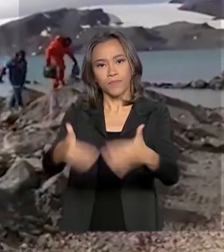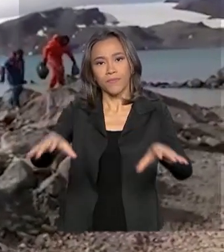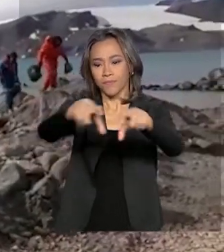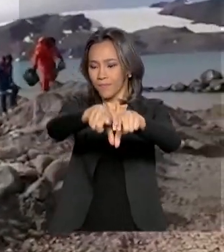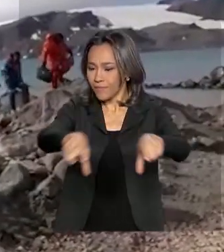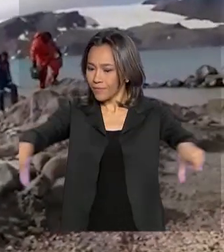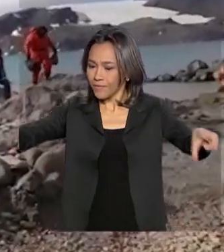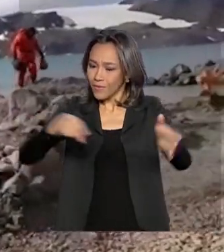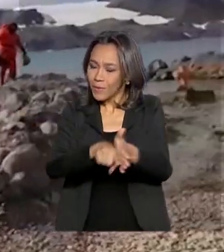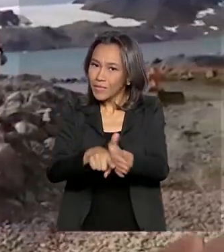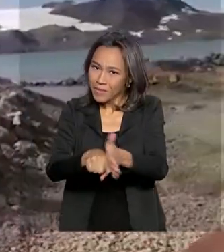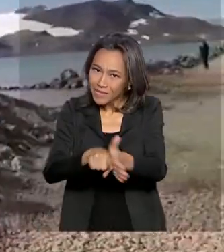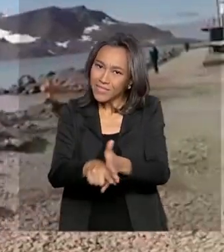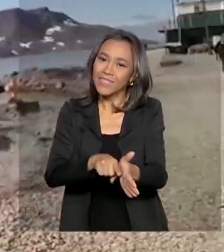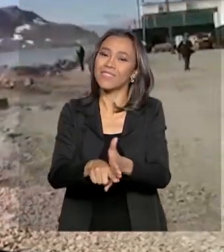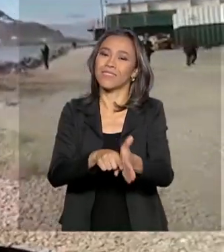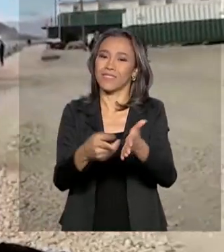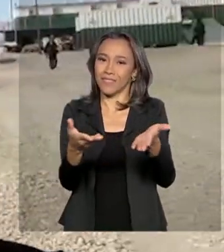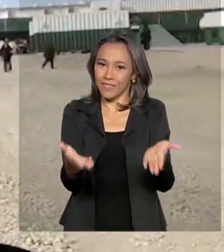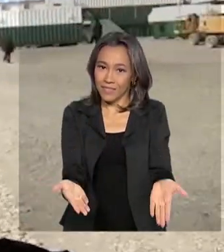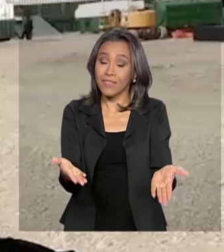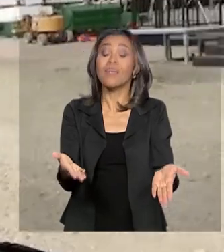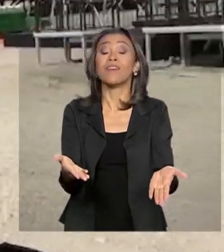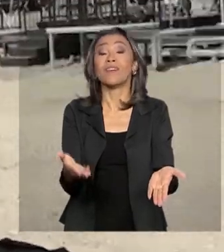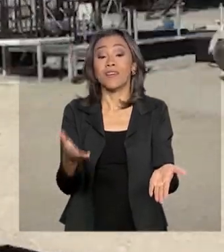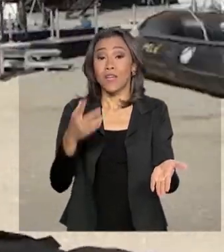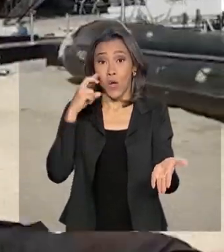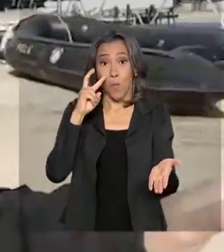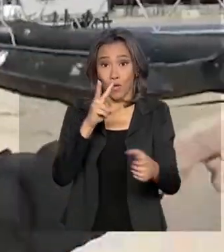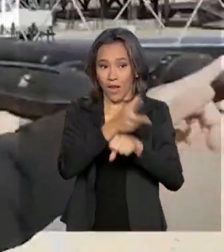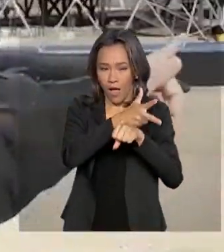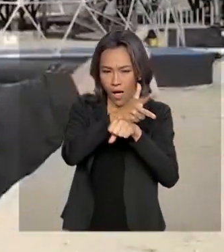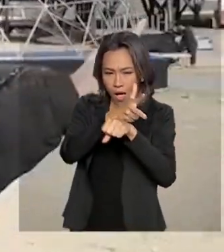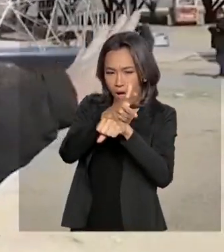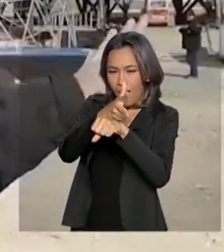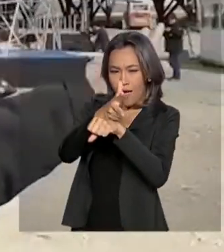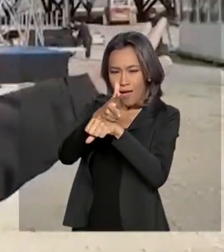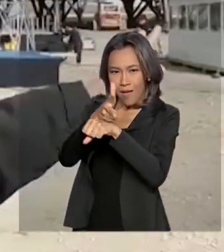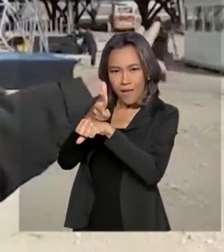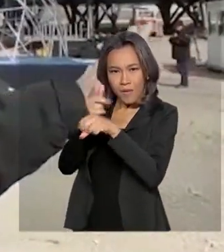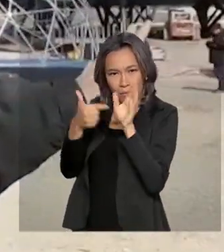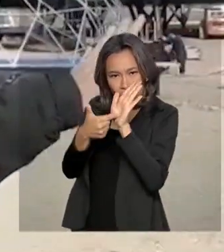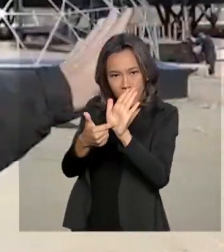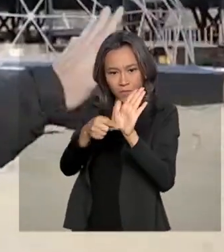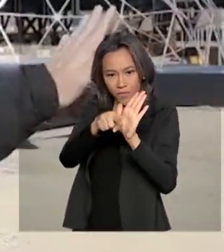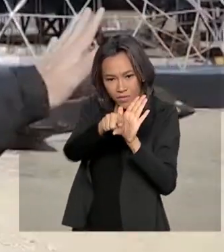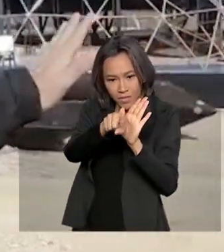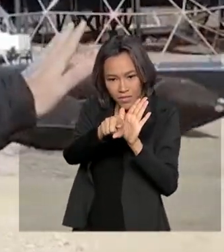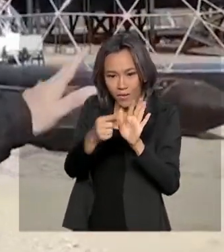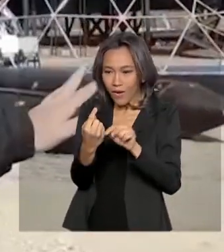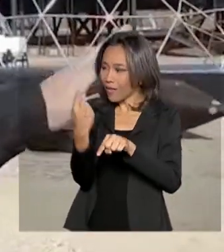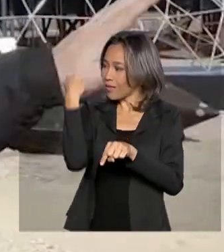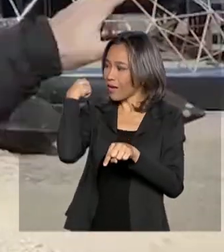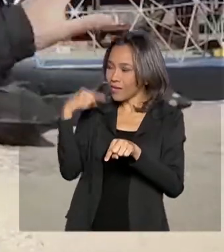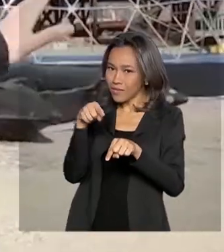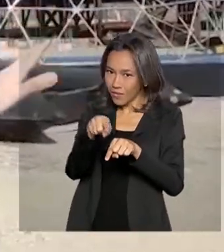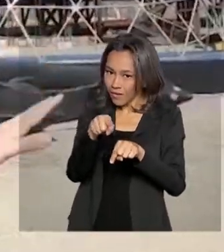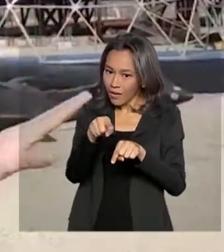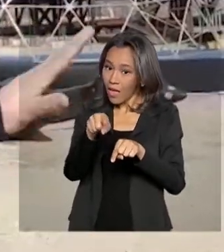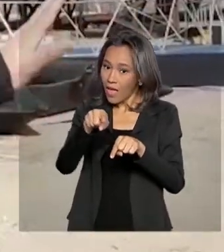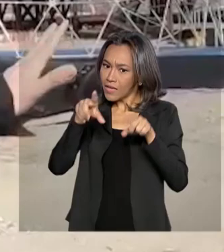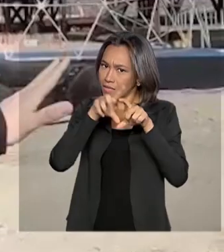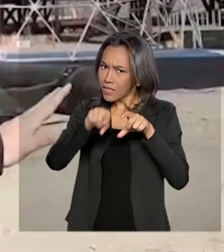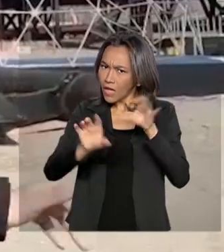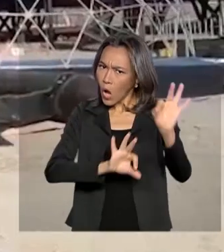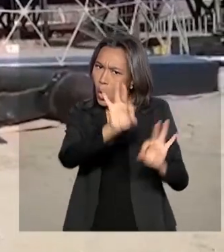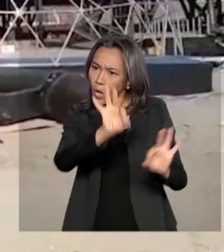Estação Comandante Ferraz. Vou virar aqui um pouquinho para mostrar a nova Estação Brasileira na Antártica. Ela está bem ali atrás. Essa estrutura que está